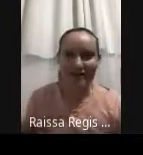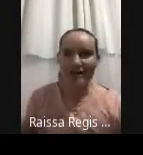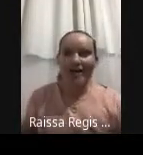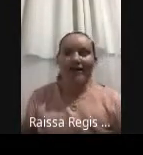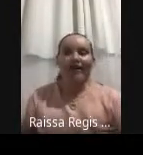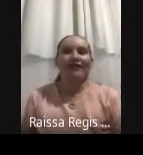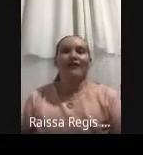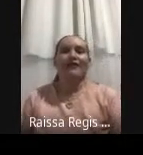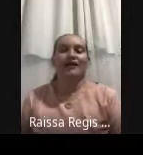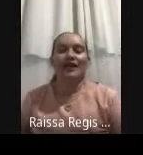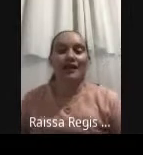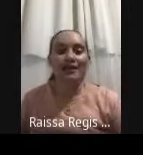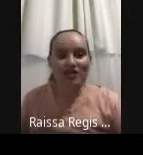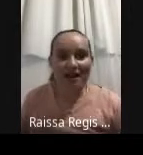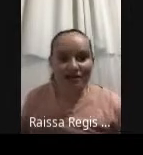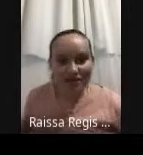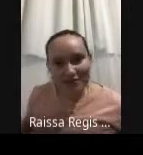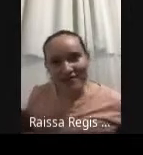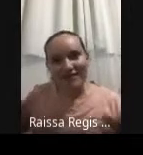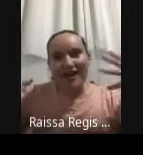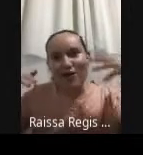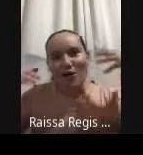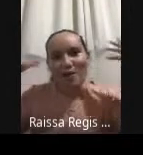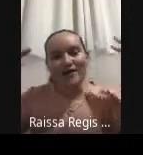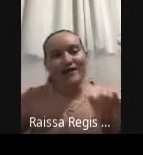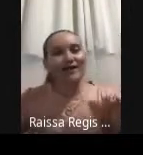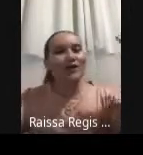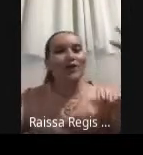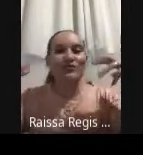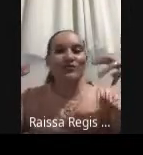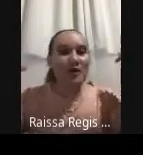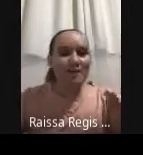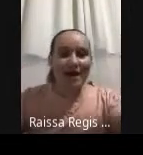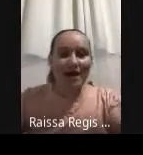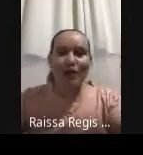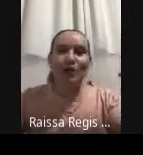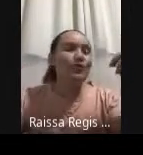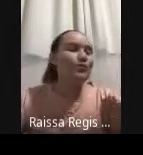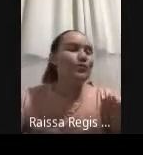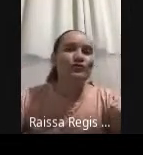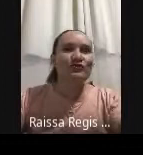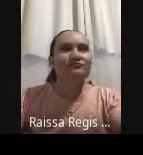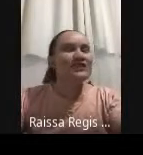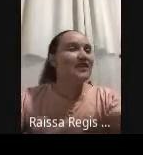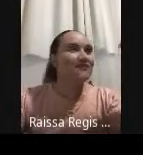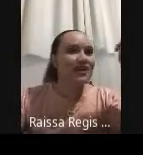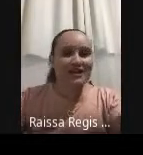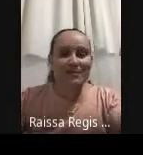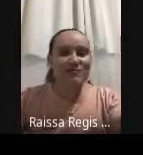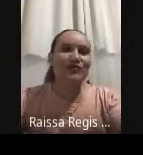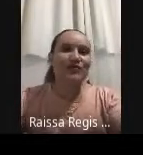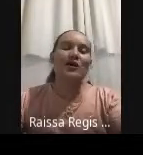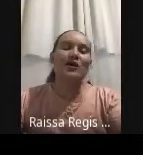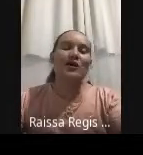atrás. E antes de ter uma língua assim formal em que todo mundo escrevia da